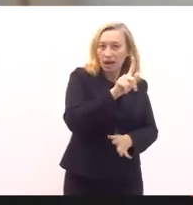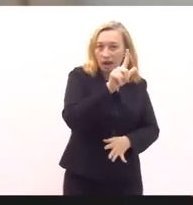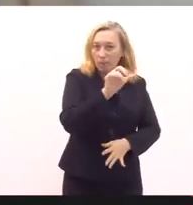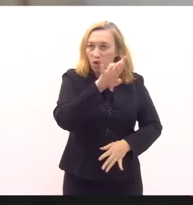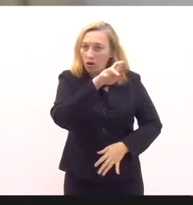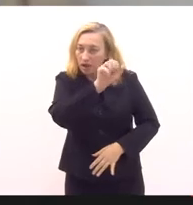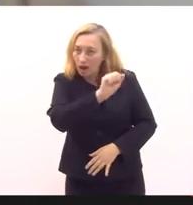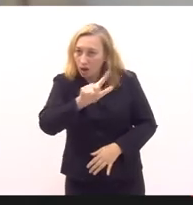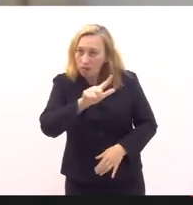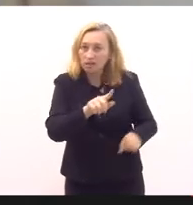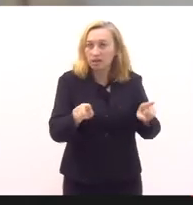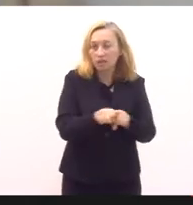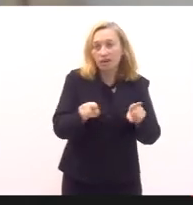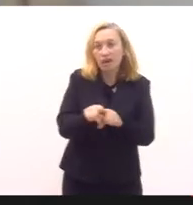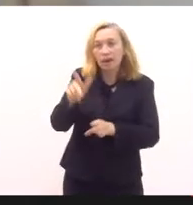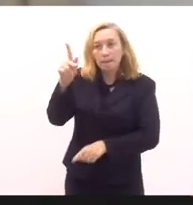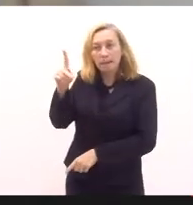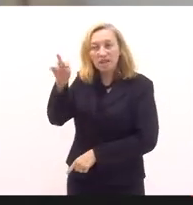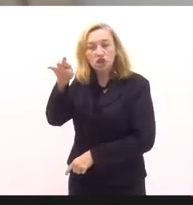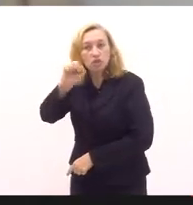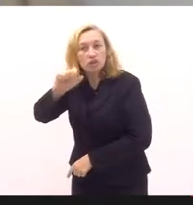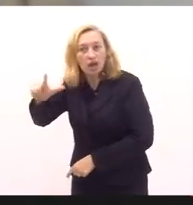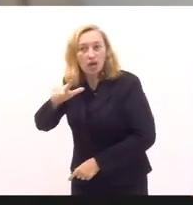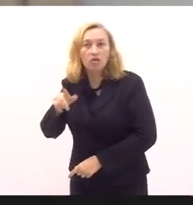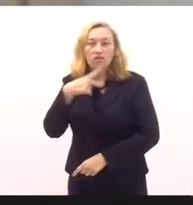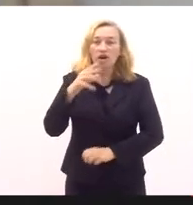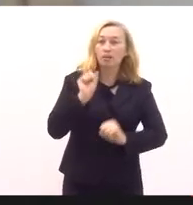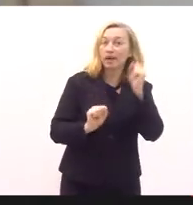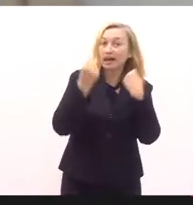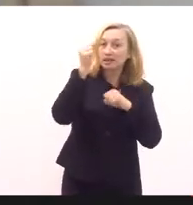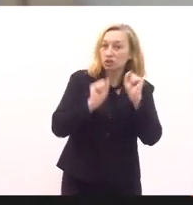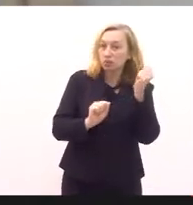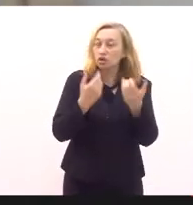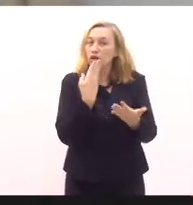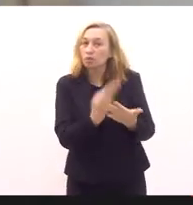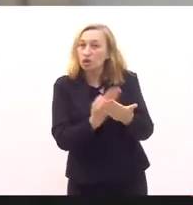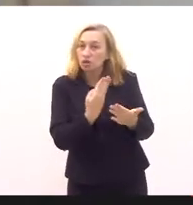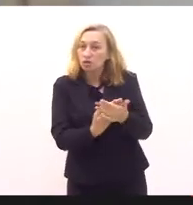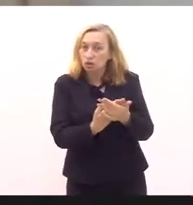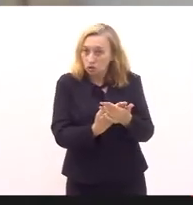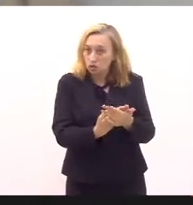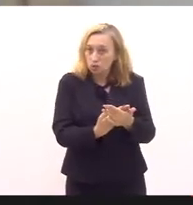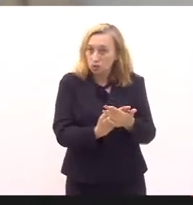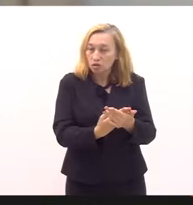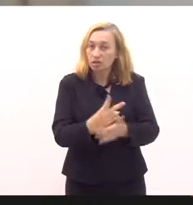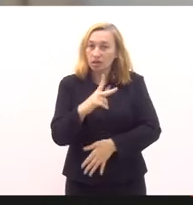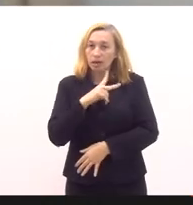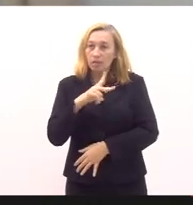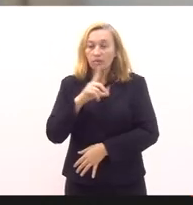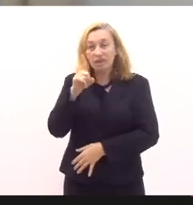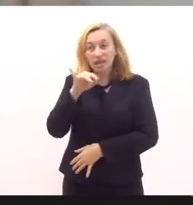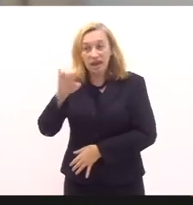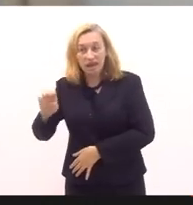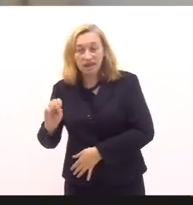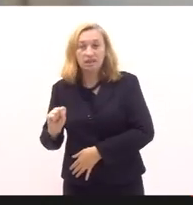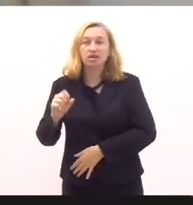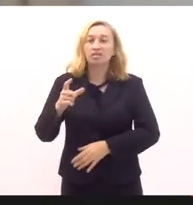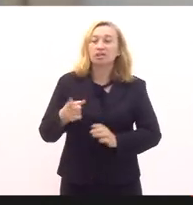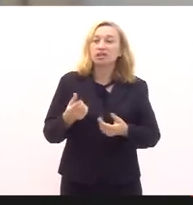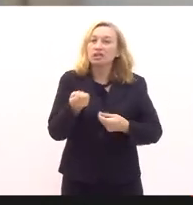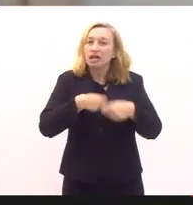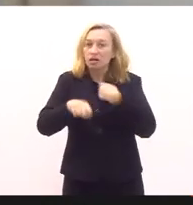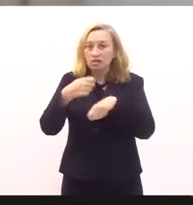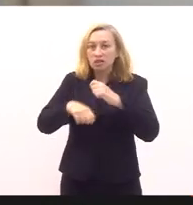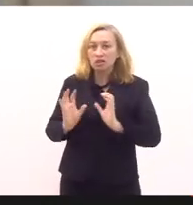do sindicato patronal. É, e digo isso pela indústria e pelo estudo que a própria Diese fez com relação de como estão as